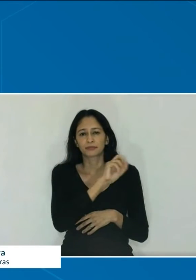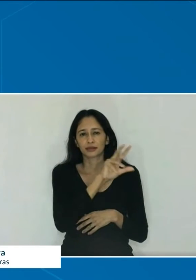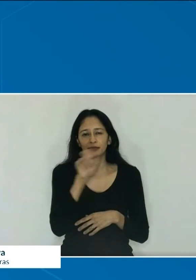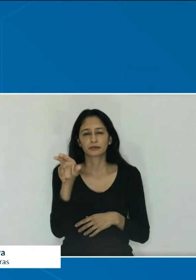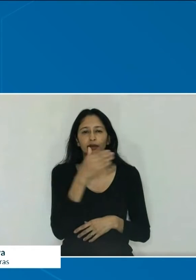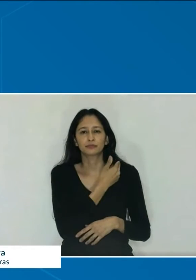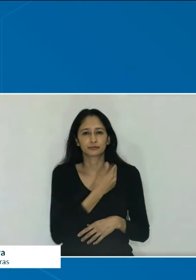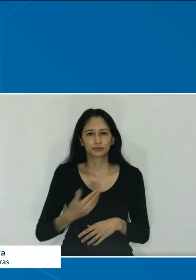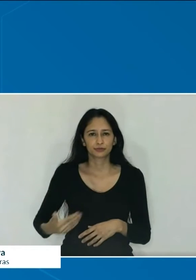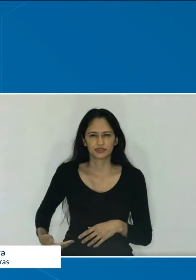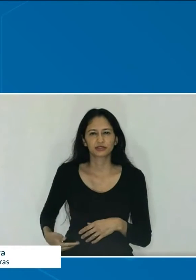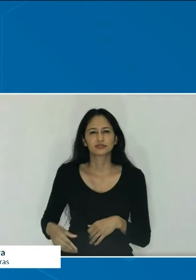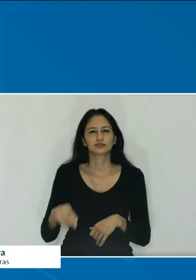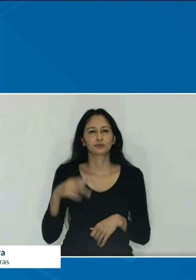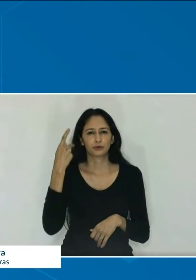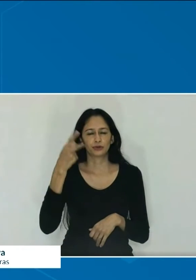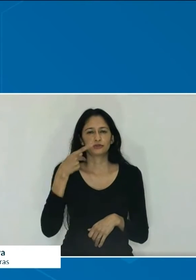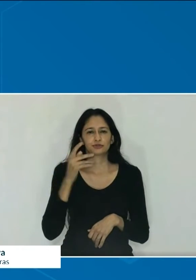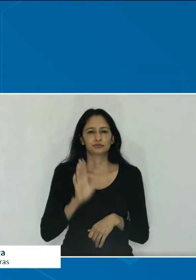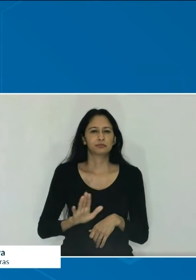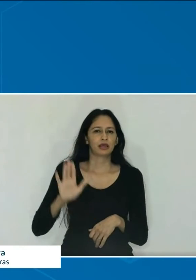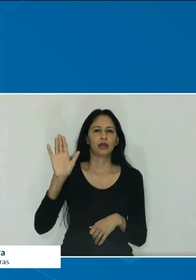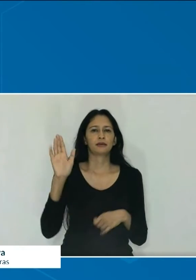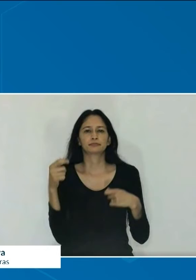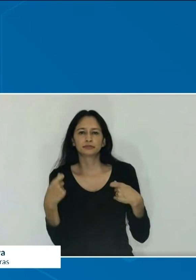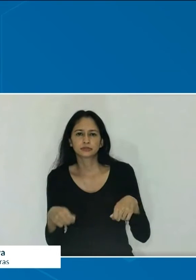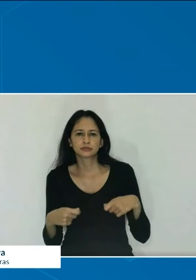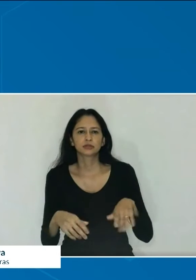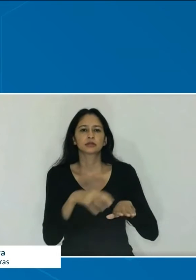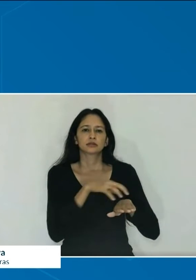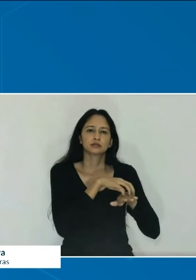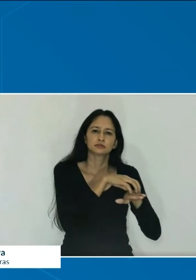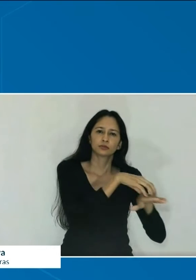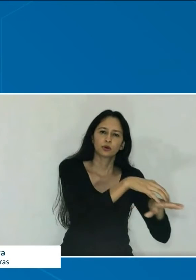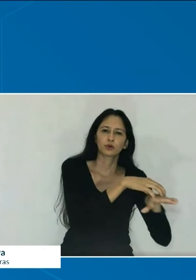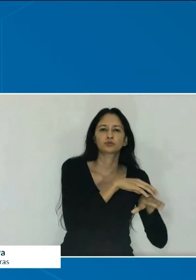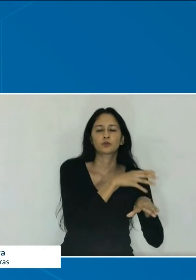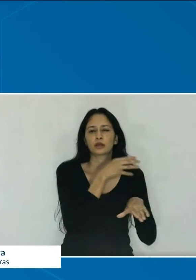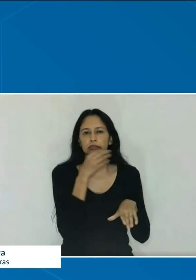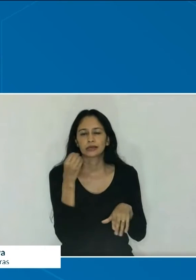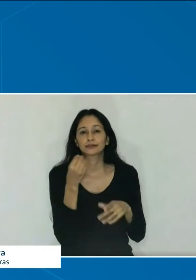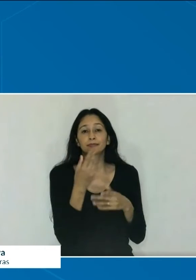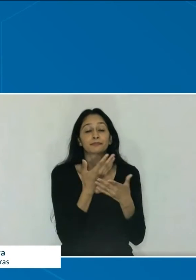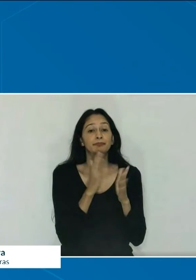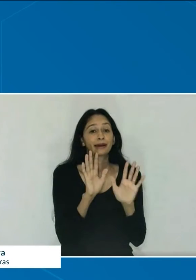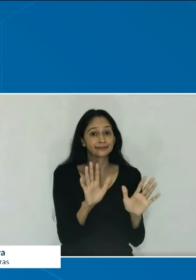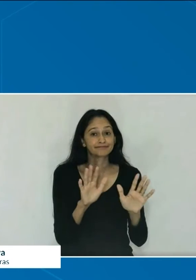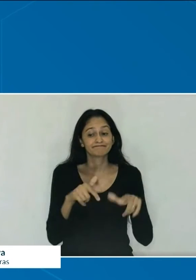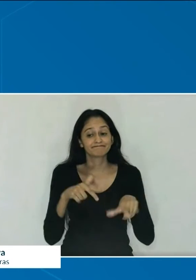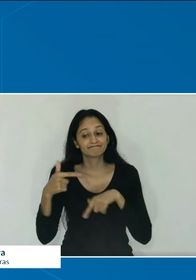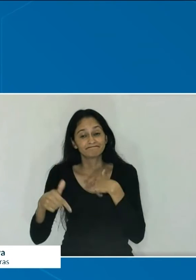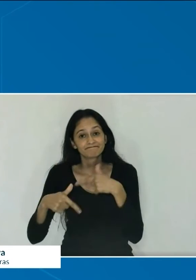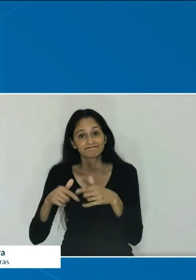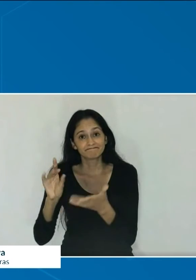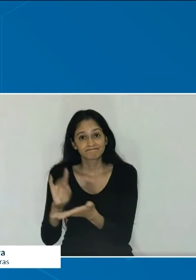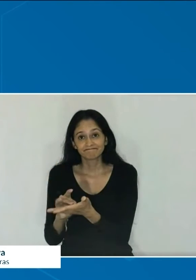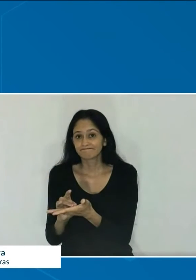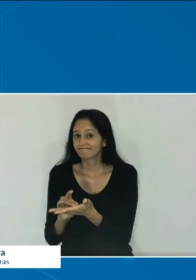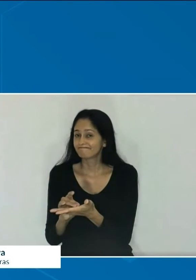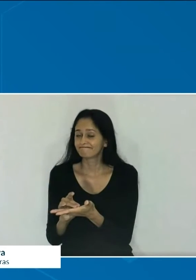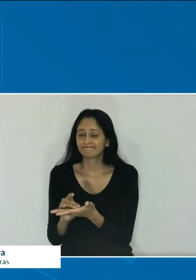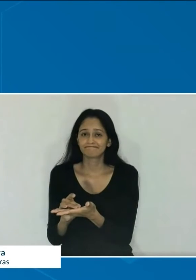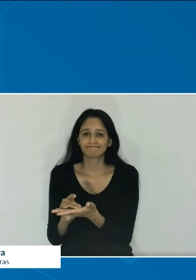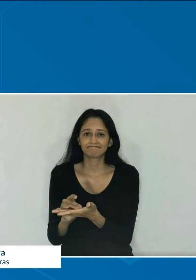geral a necessidade de se investir em transporte público de qualidade, só que na ação ela acontece às vezes ao contrário,